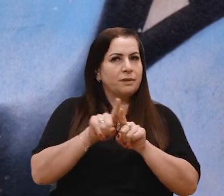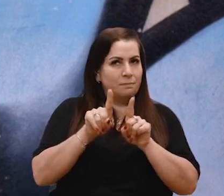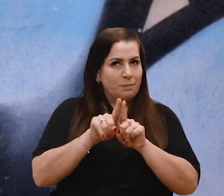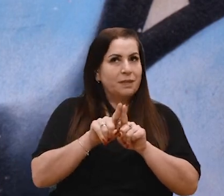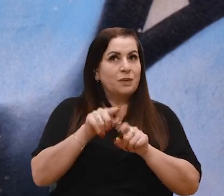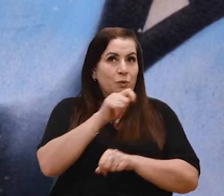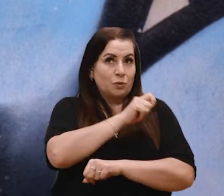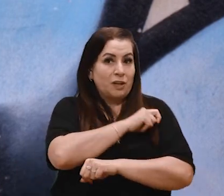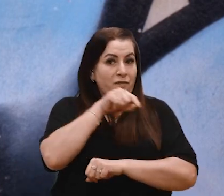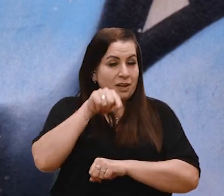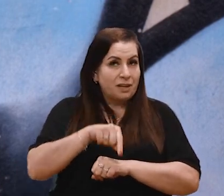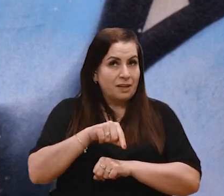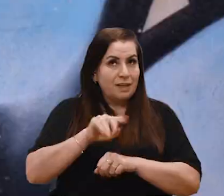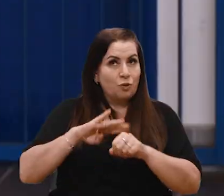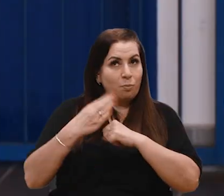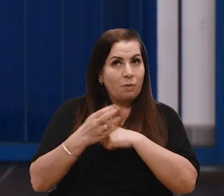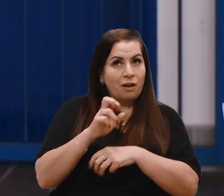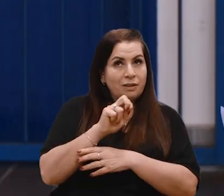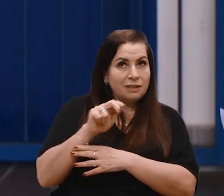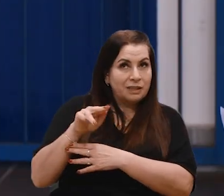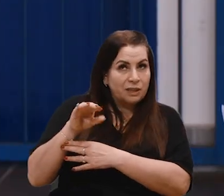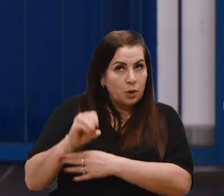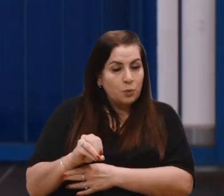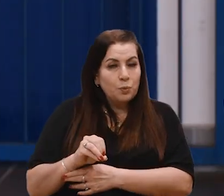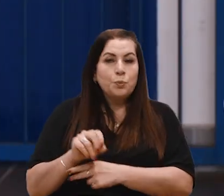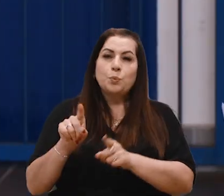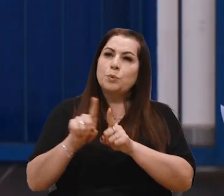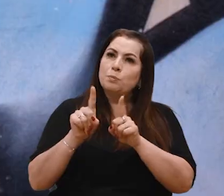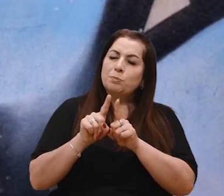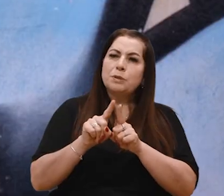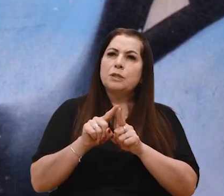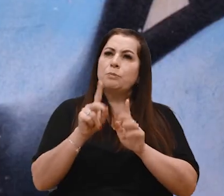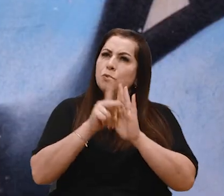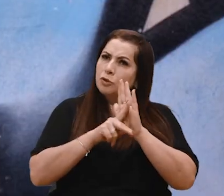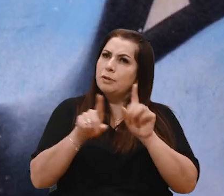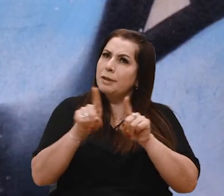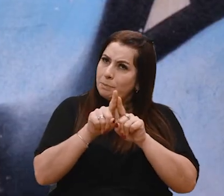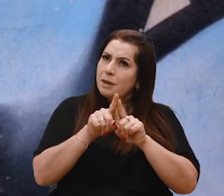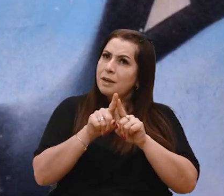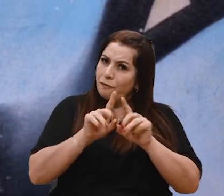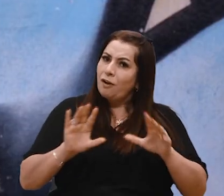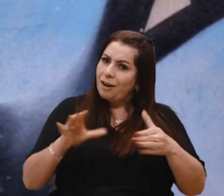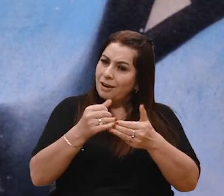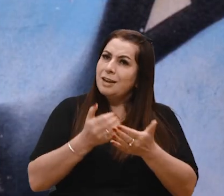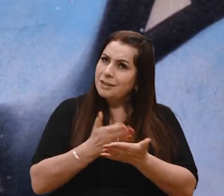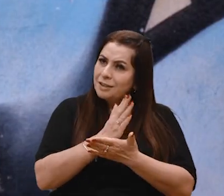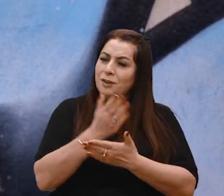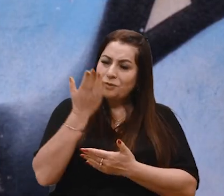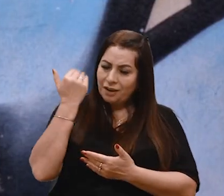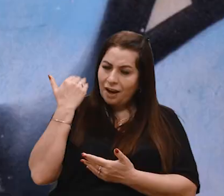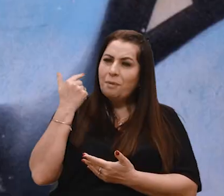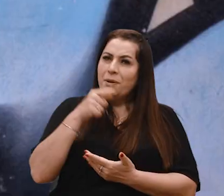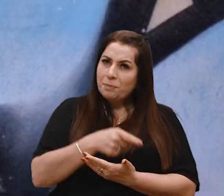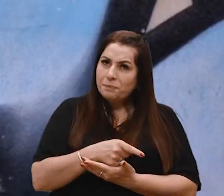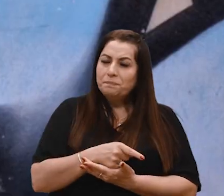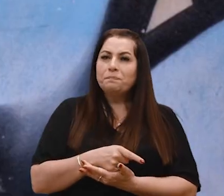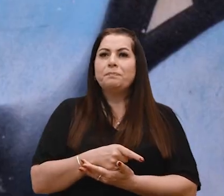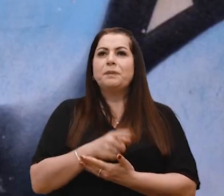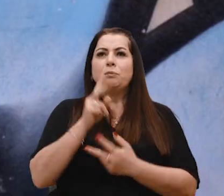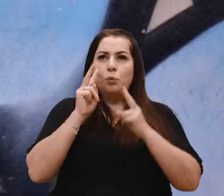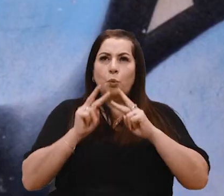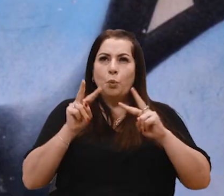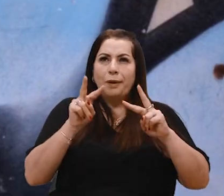dia também quando estudava aqui no bairro Serrano. Então, saber... E o meu projeto também foi acolhido naquela